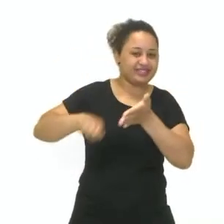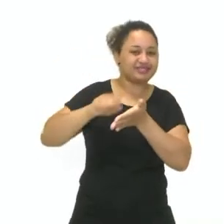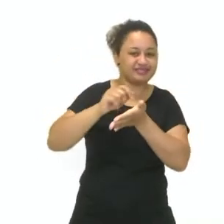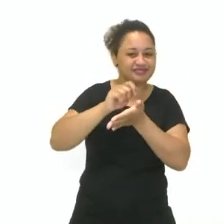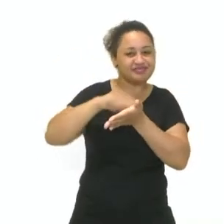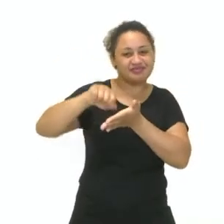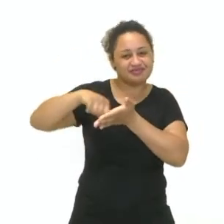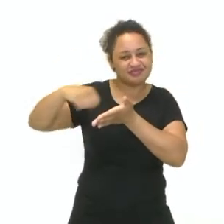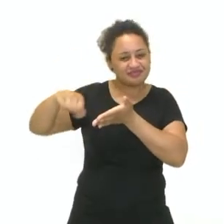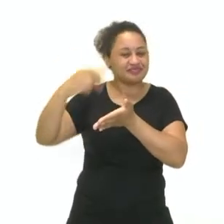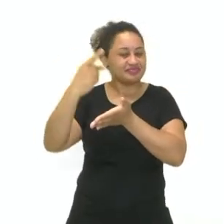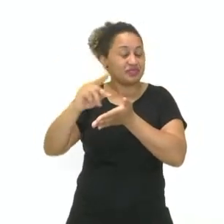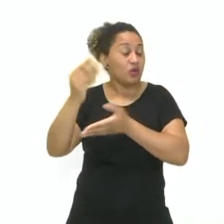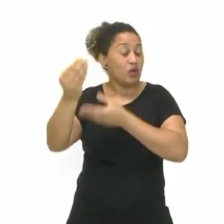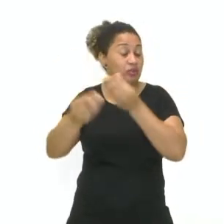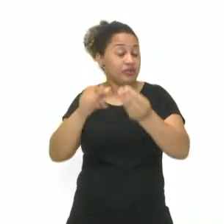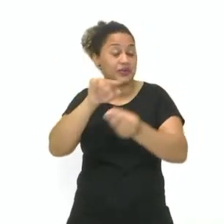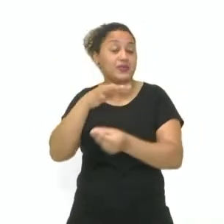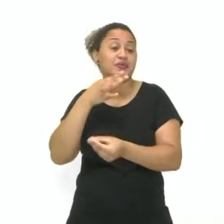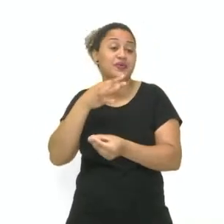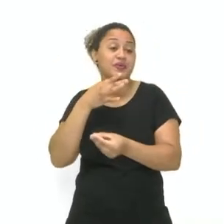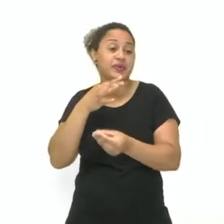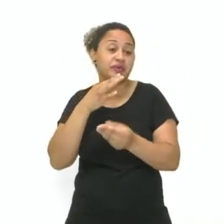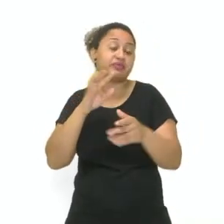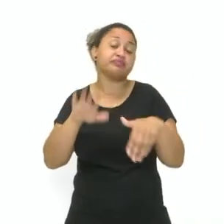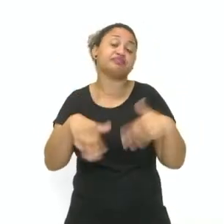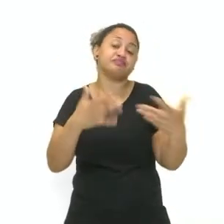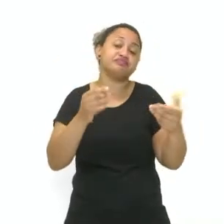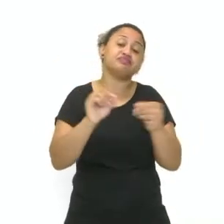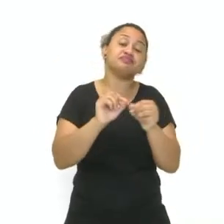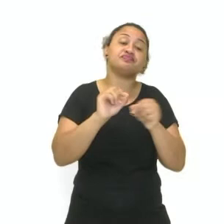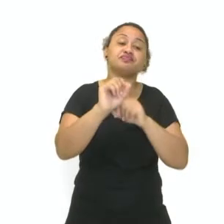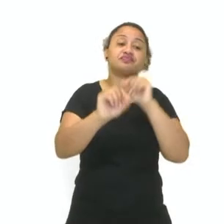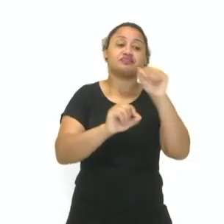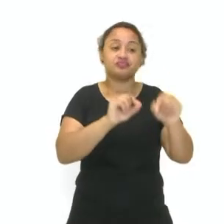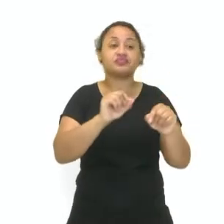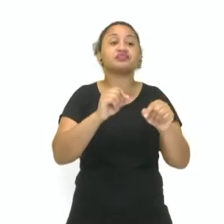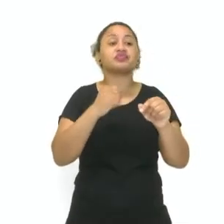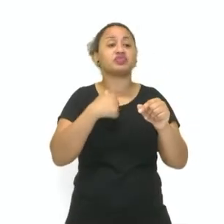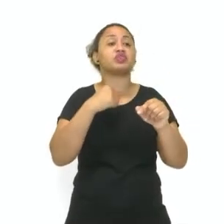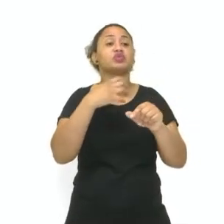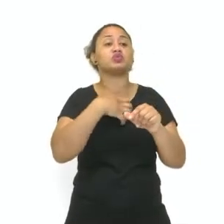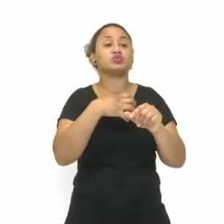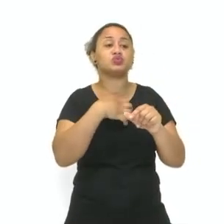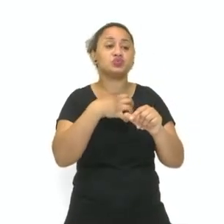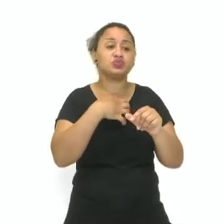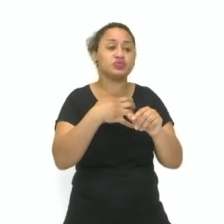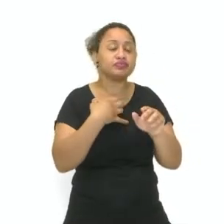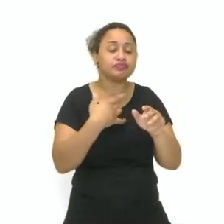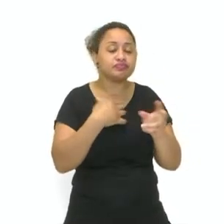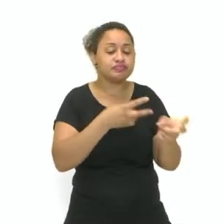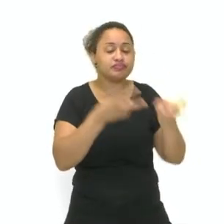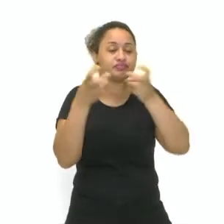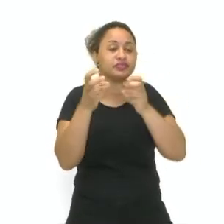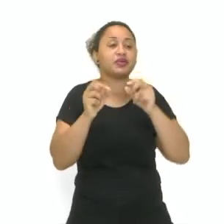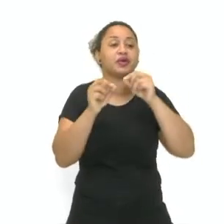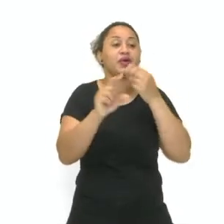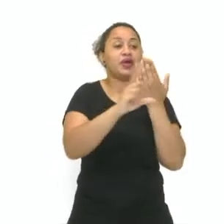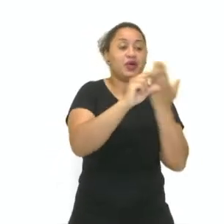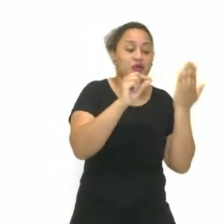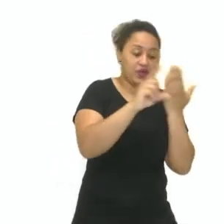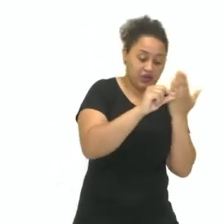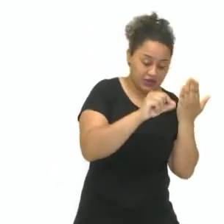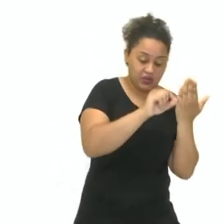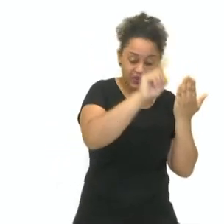você conhecer. Então, isso vai produzir o quê? Um efeito de identificação entre o autor e